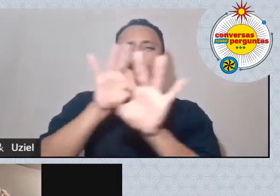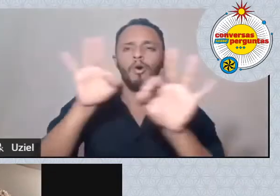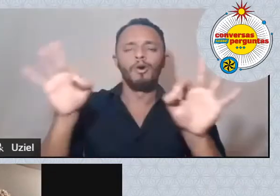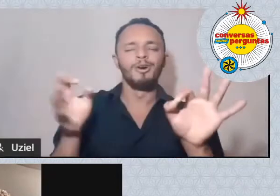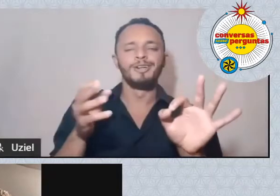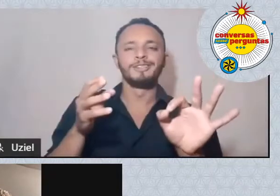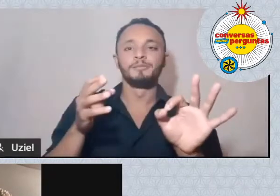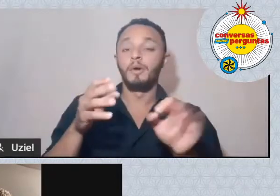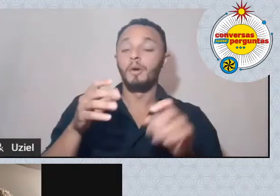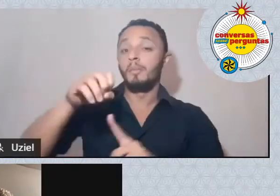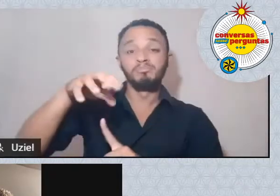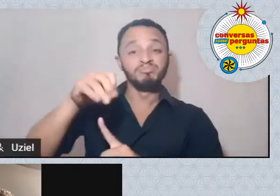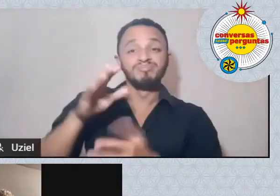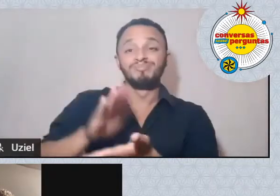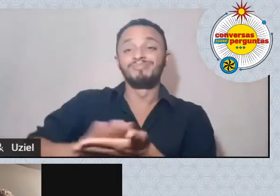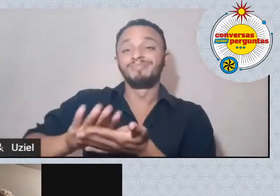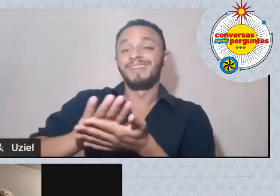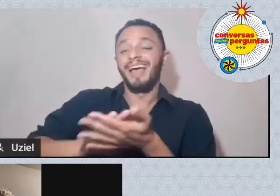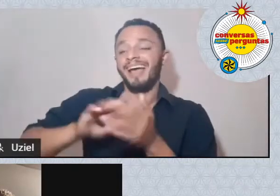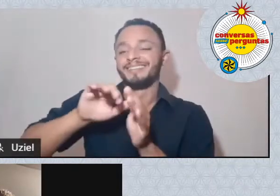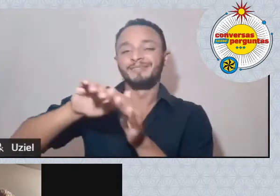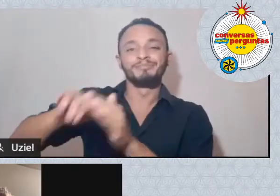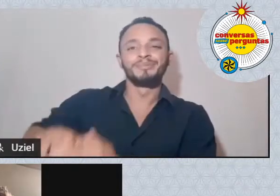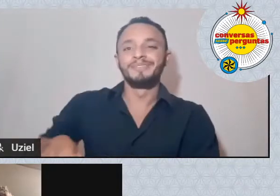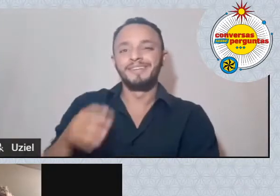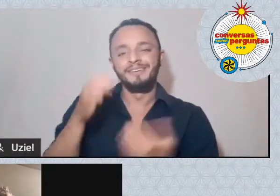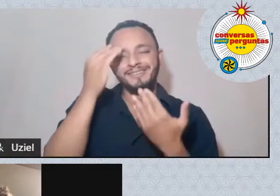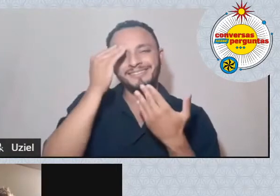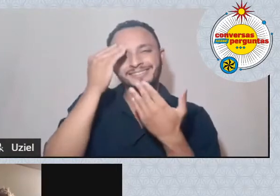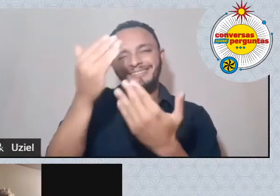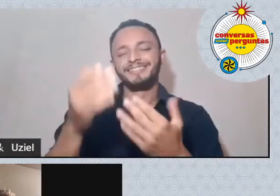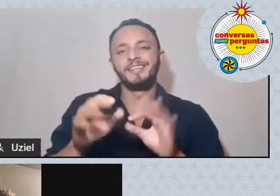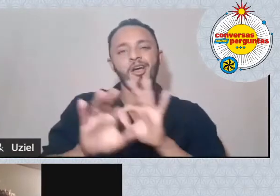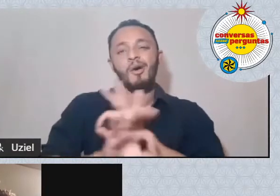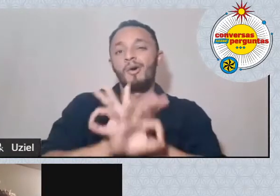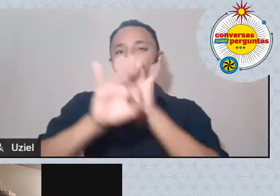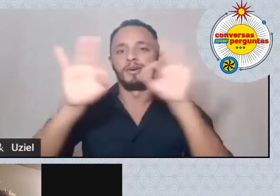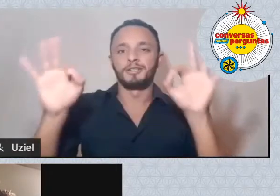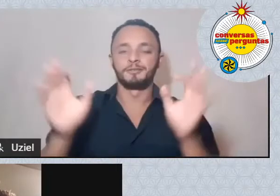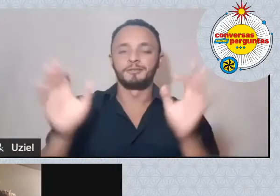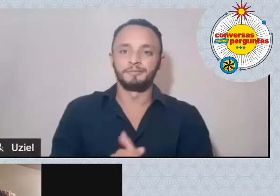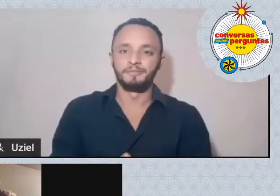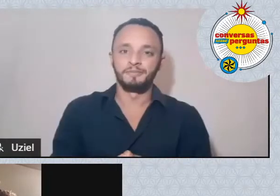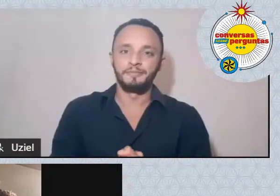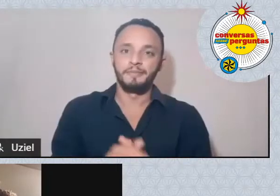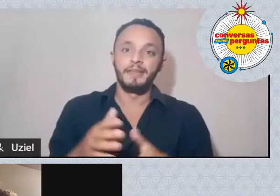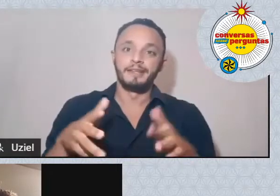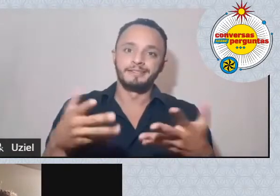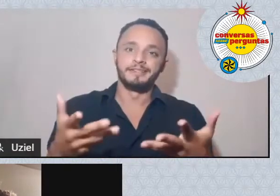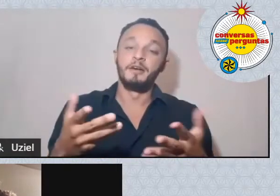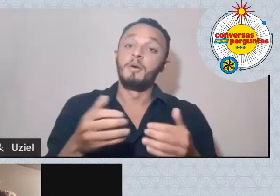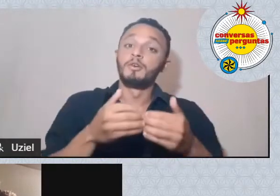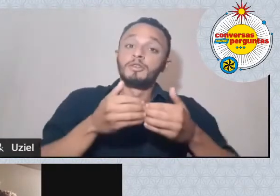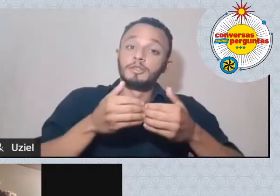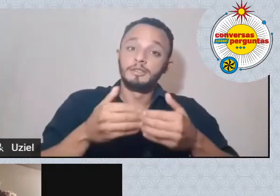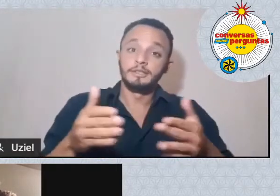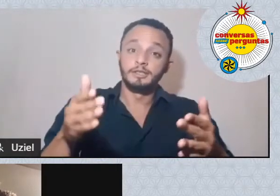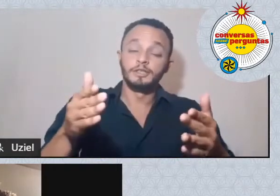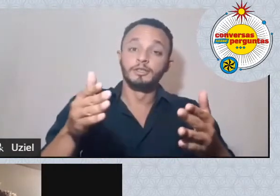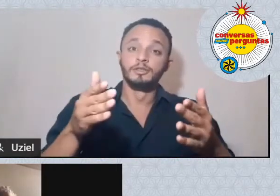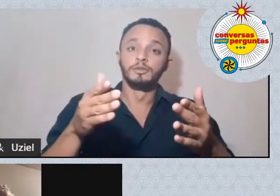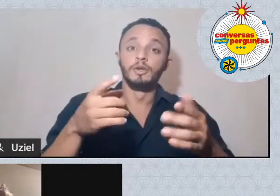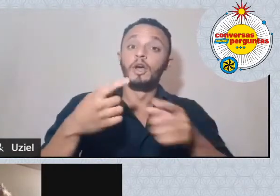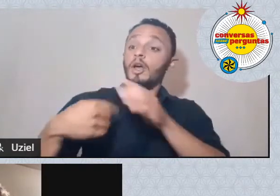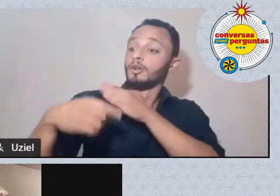conversa. Agradeço imensamente, Dunker, pela presença. E como eu disse lá no início, né, eu falei e disse, não somos mais principiantes na arte